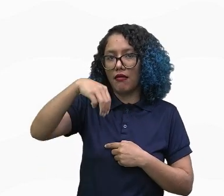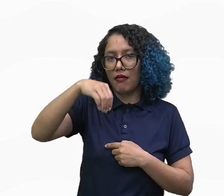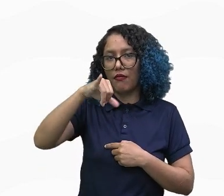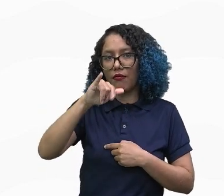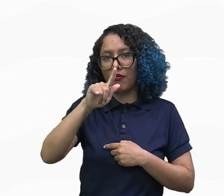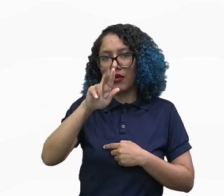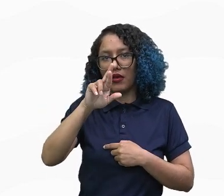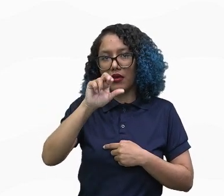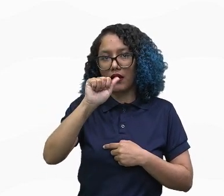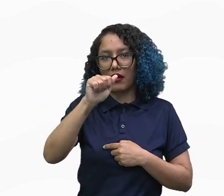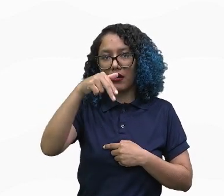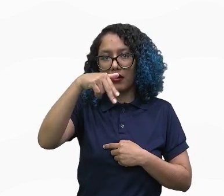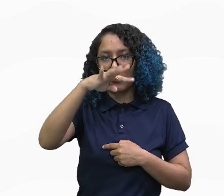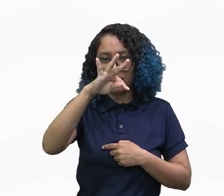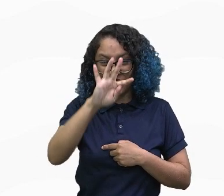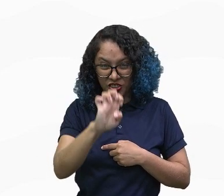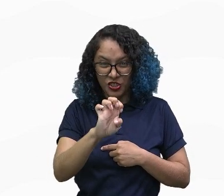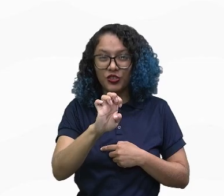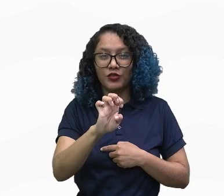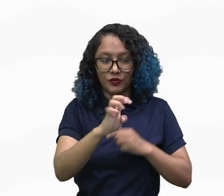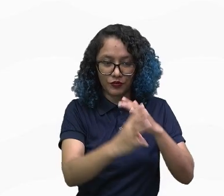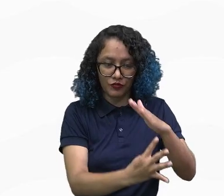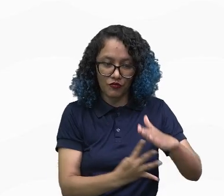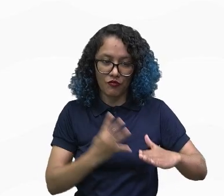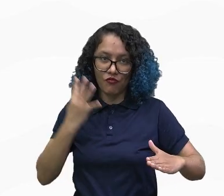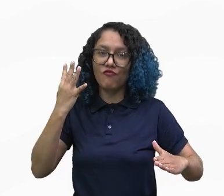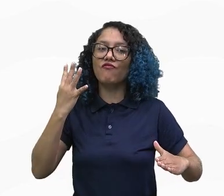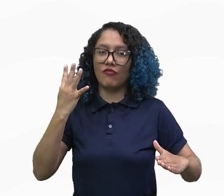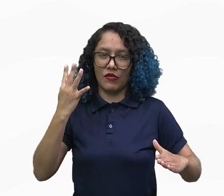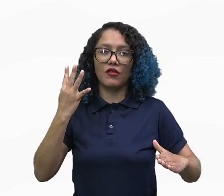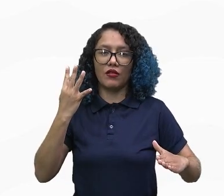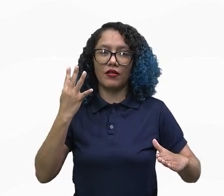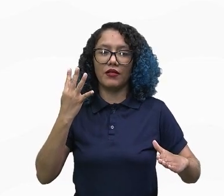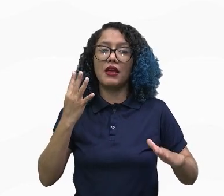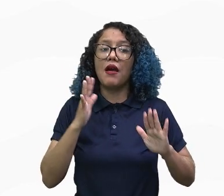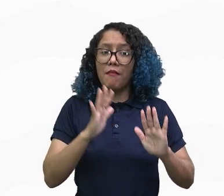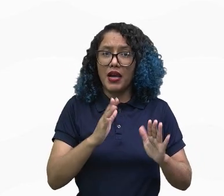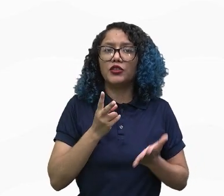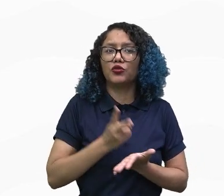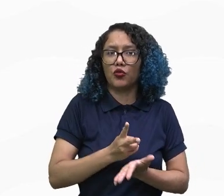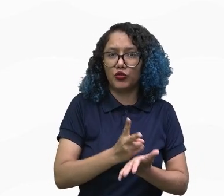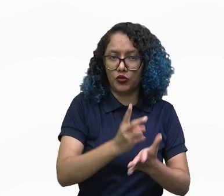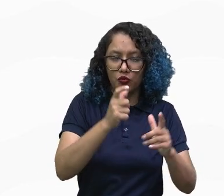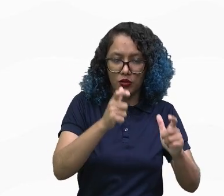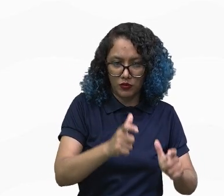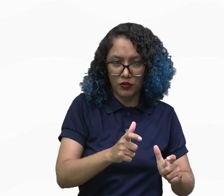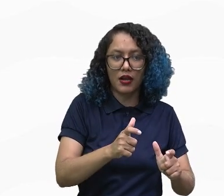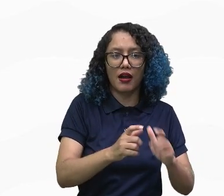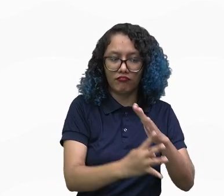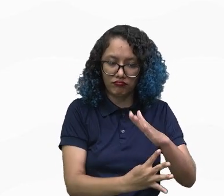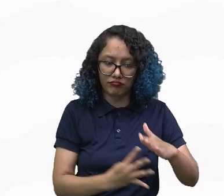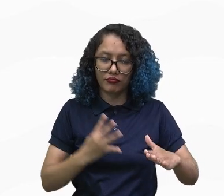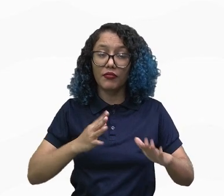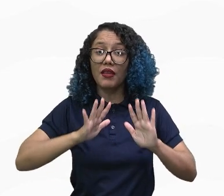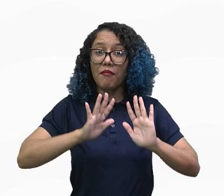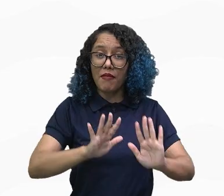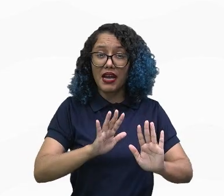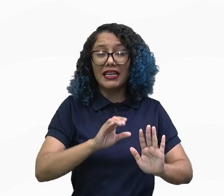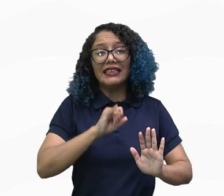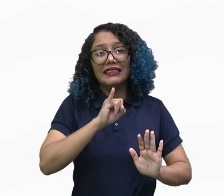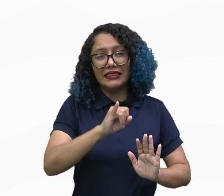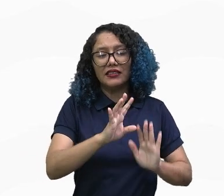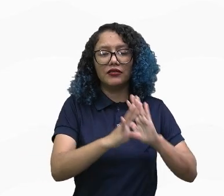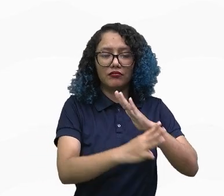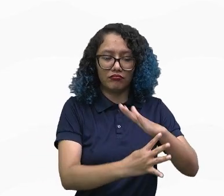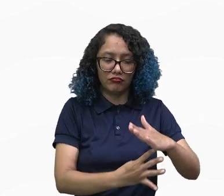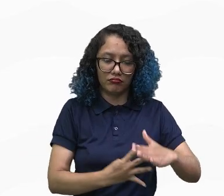emigrante, é visto aí como se estivesse saindo, mas ainda está no local. A partir do momento que eu já saí